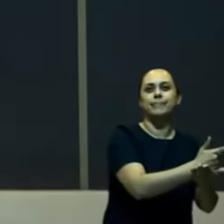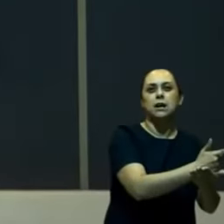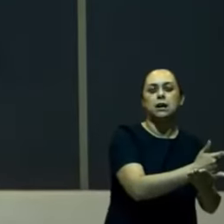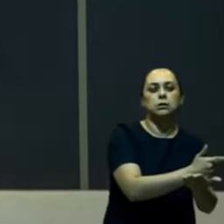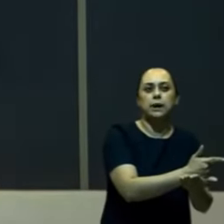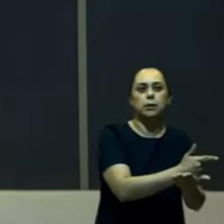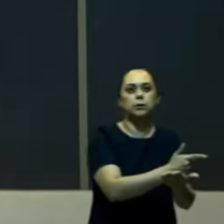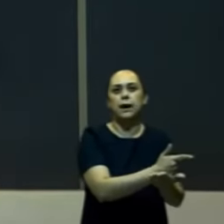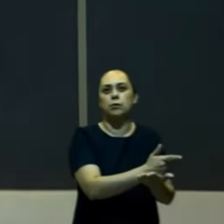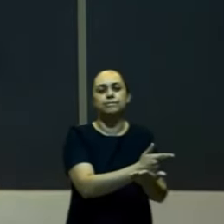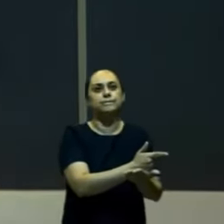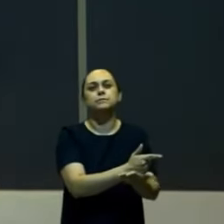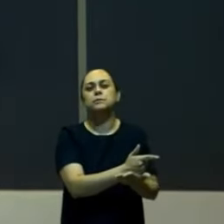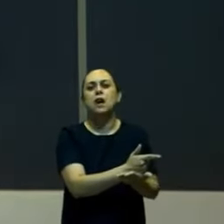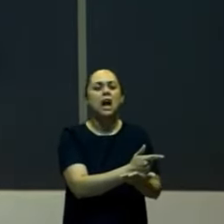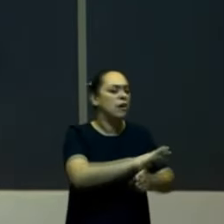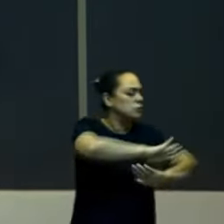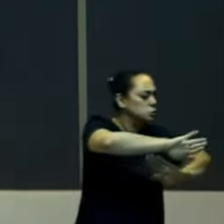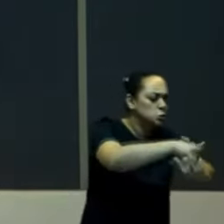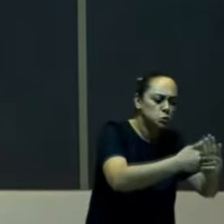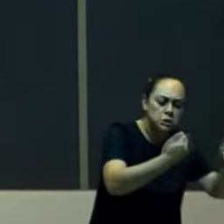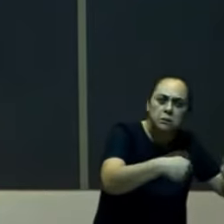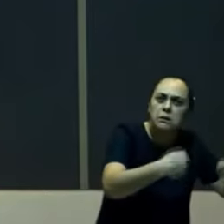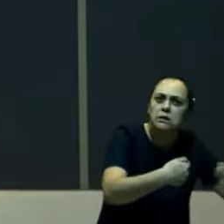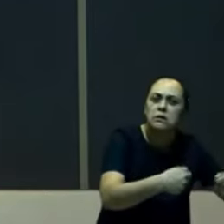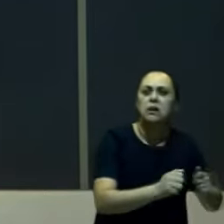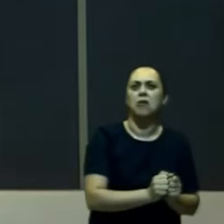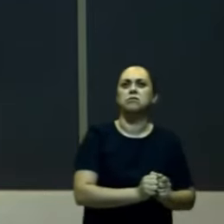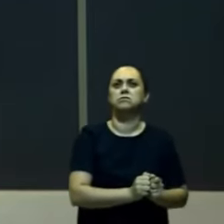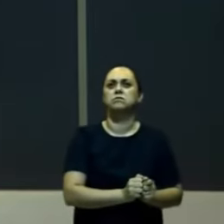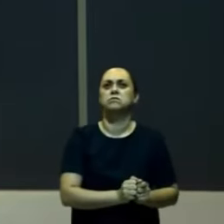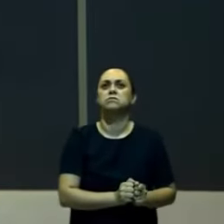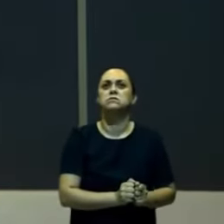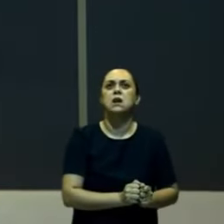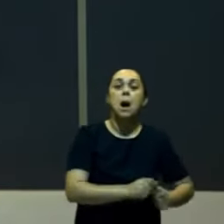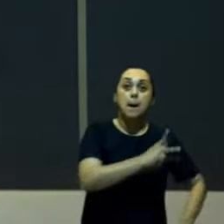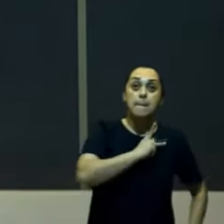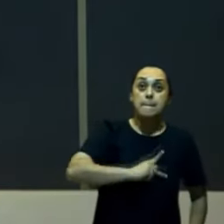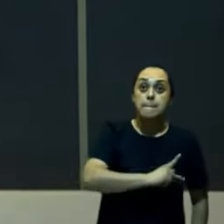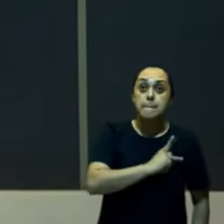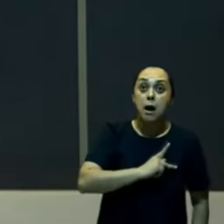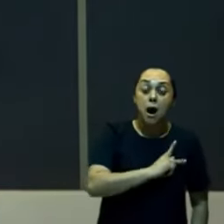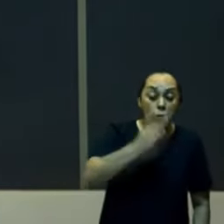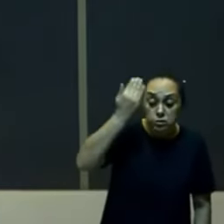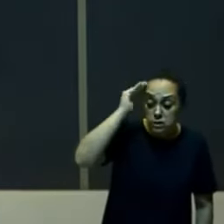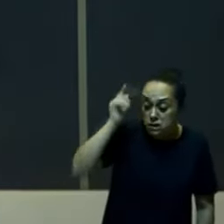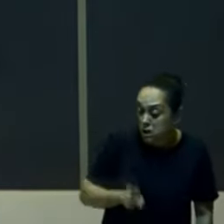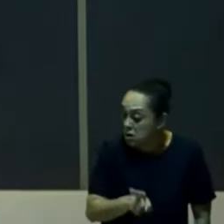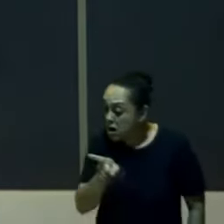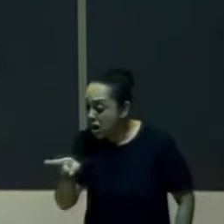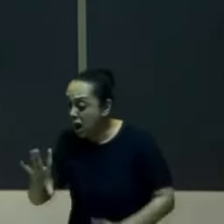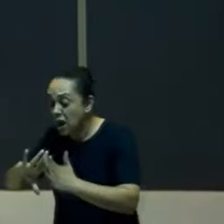irmãos filipenses, entendendo isso, se mobilizam, tiram dos seus recursos, das suas